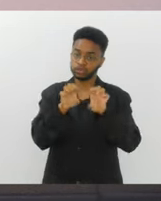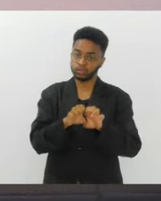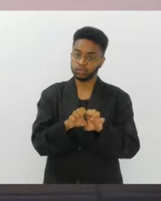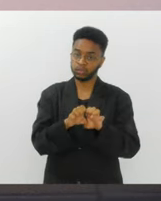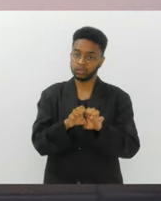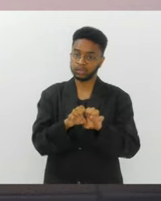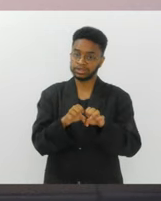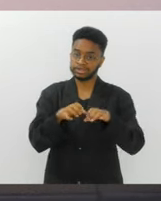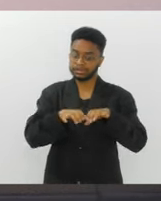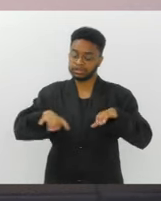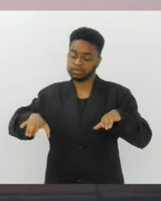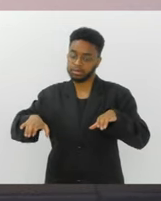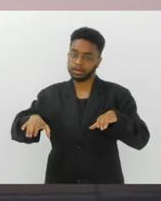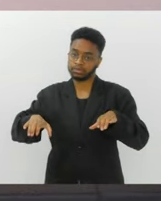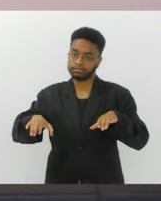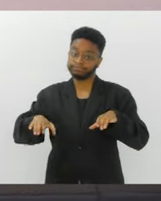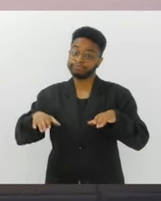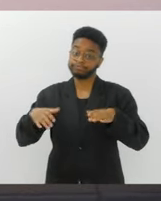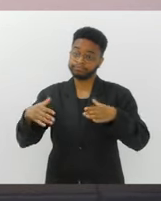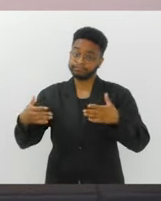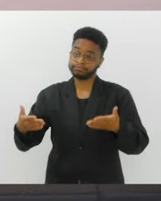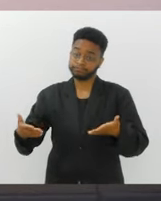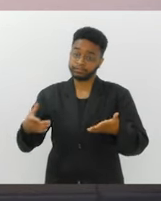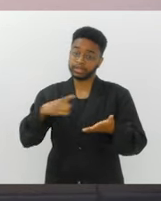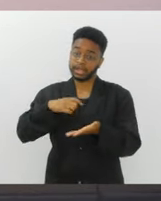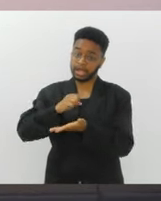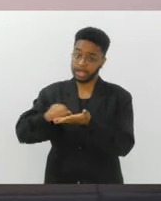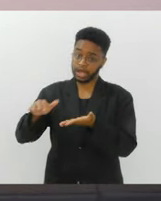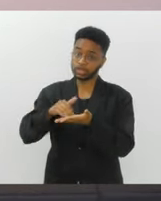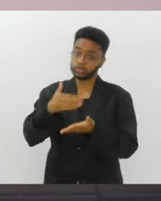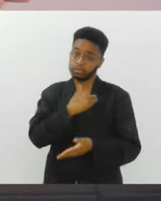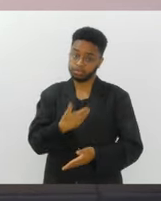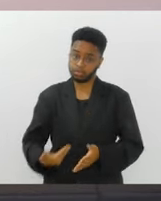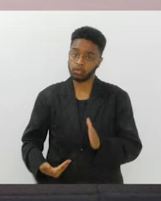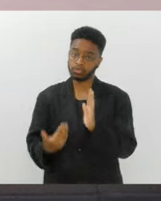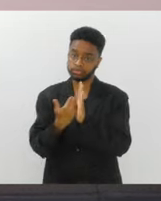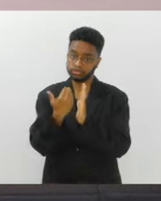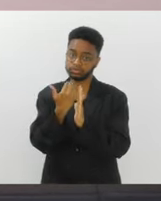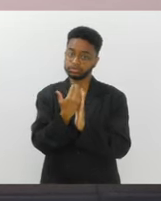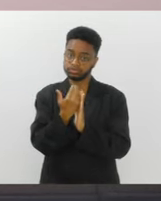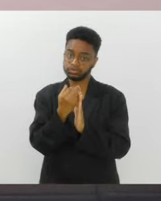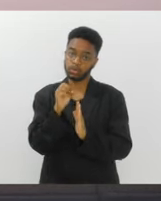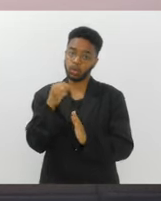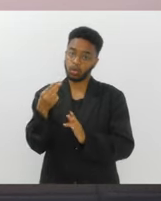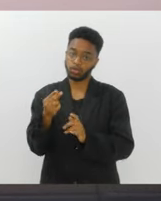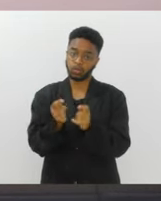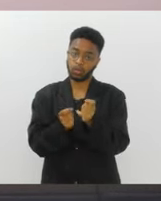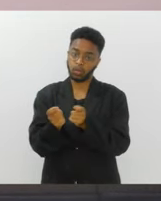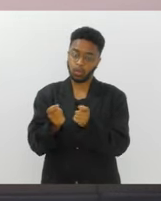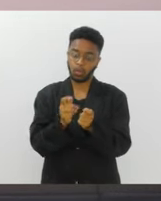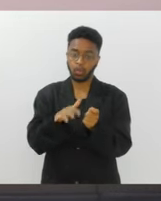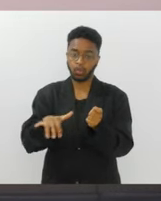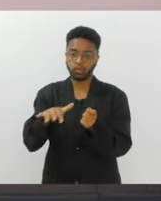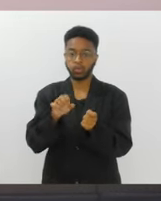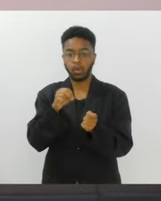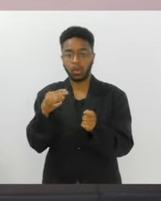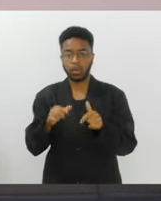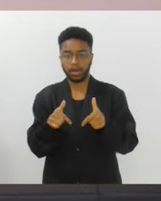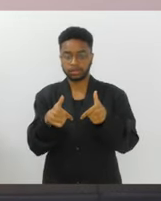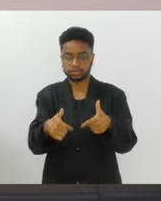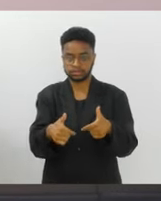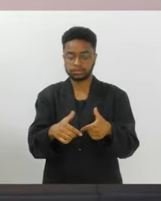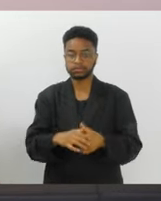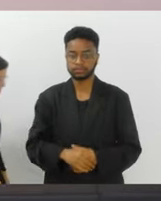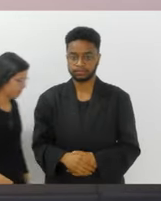parte, é mais gastos públicos, quer seja para os controles, quer seja para a atuação.